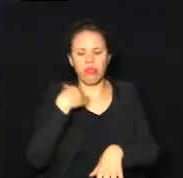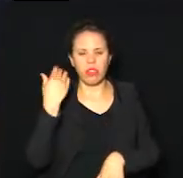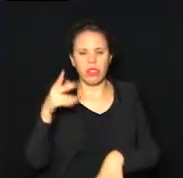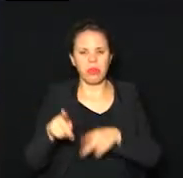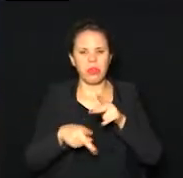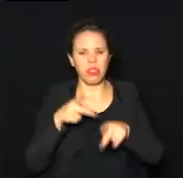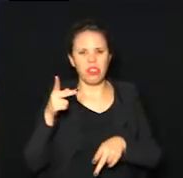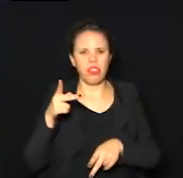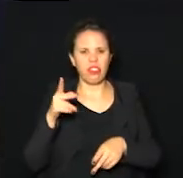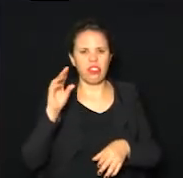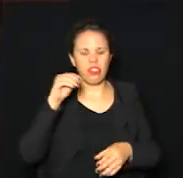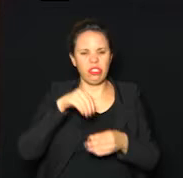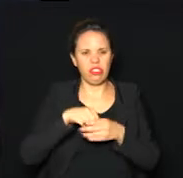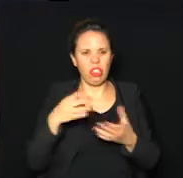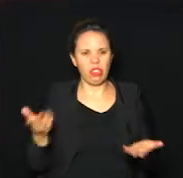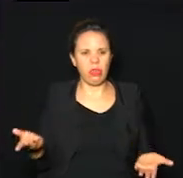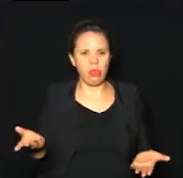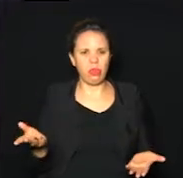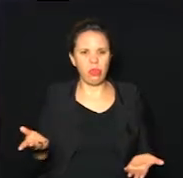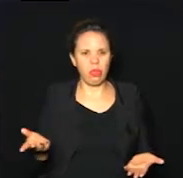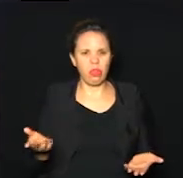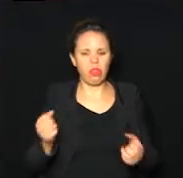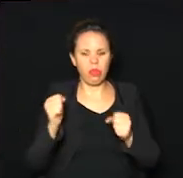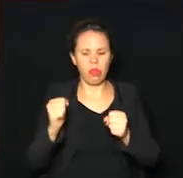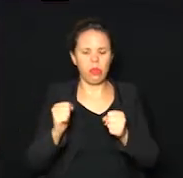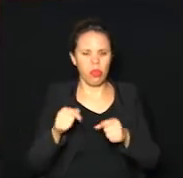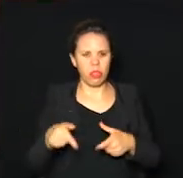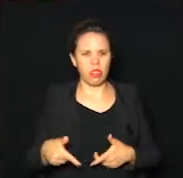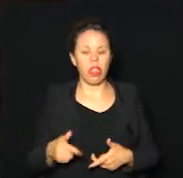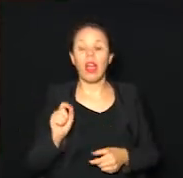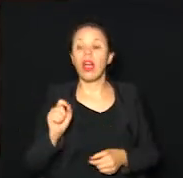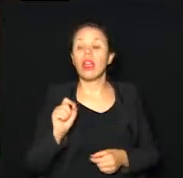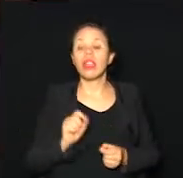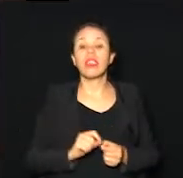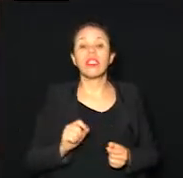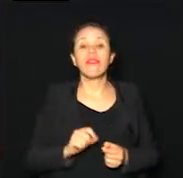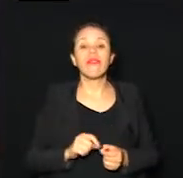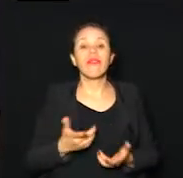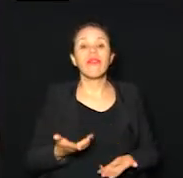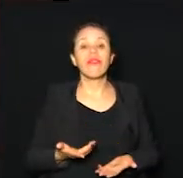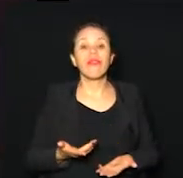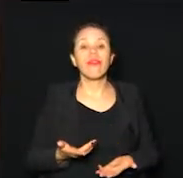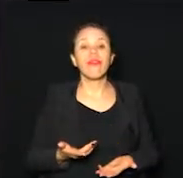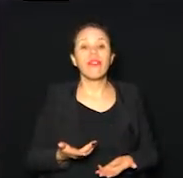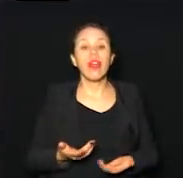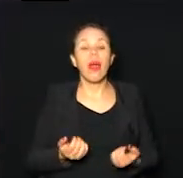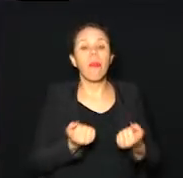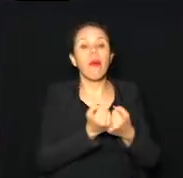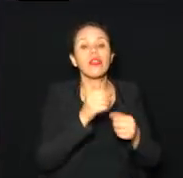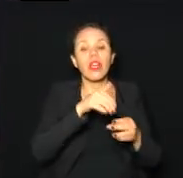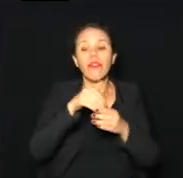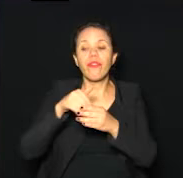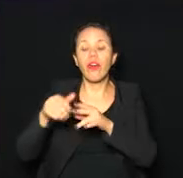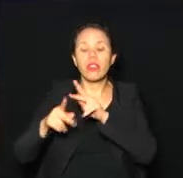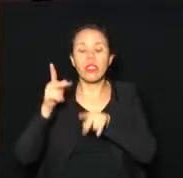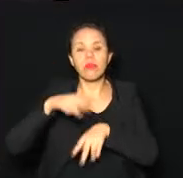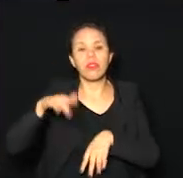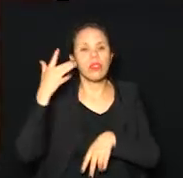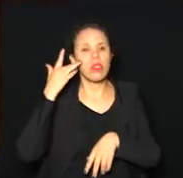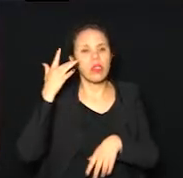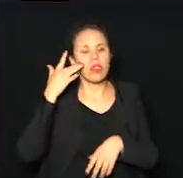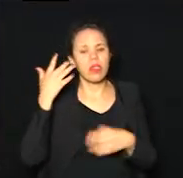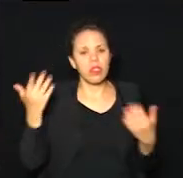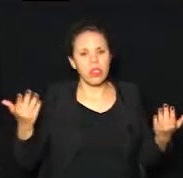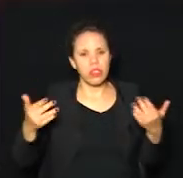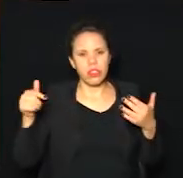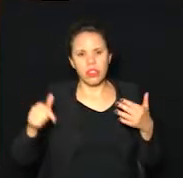fascistas dentro do poder. Mas tem uma coisa, quem é que facilita? Eles financiam, mas quem vota é o povo. E eu acho que instância como